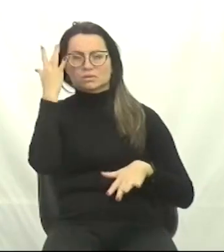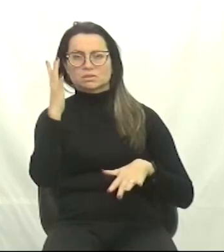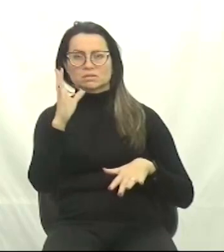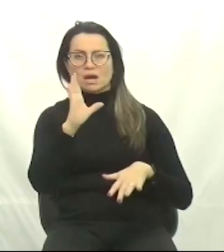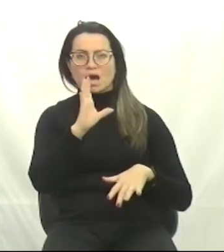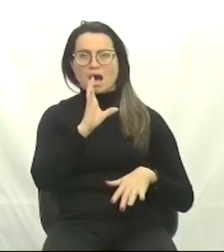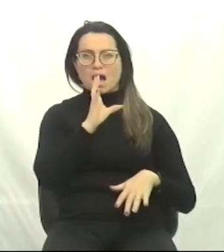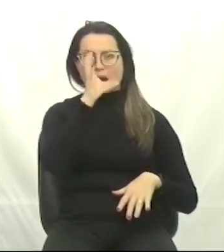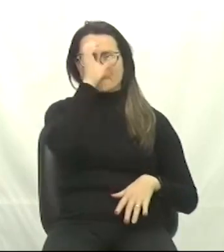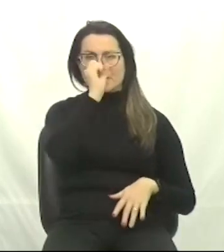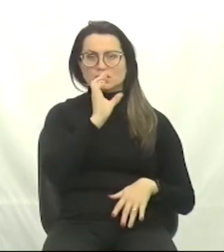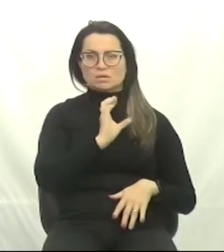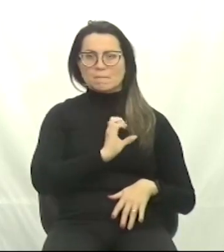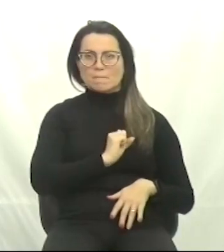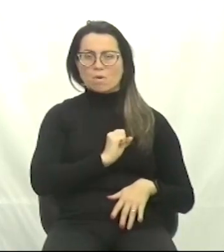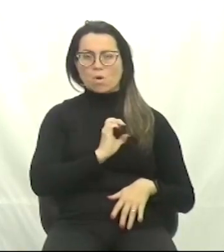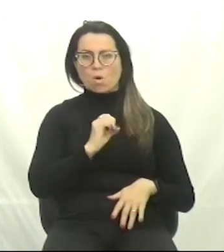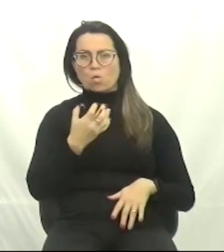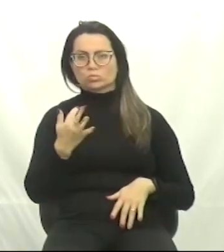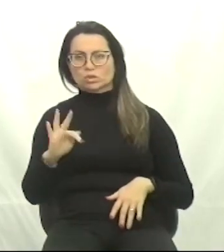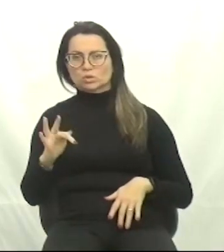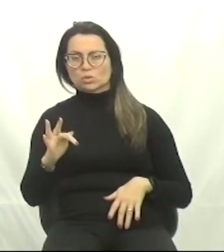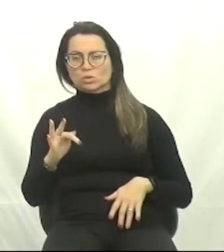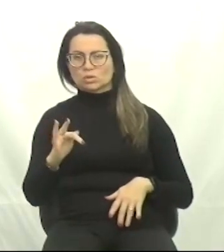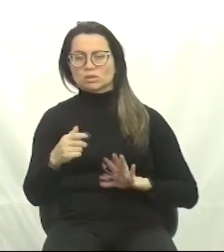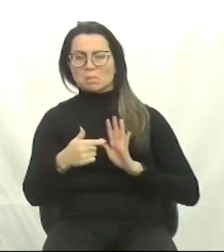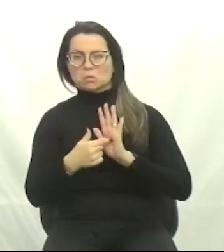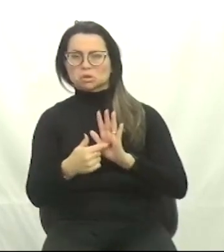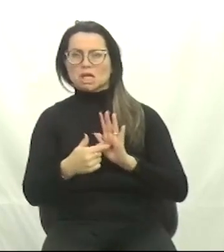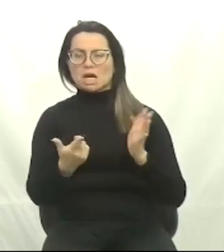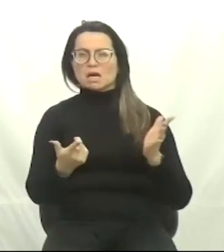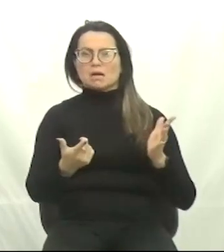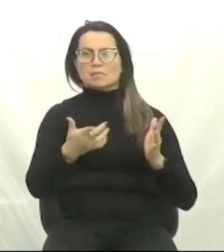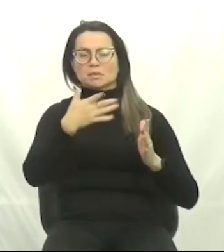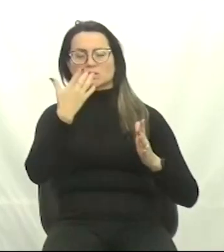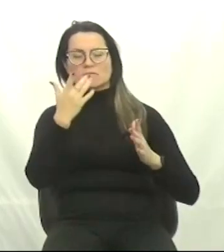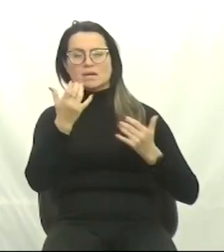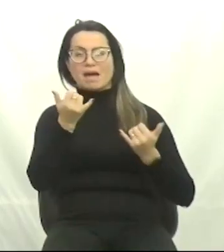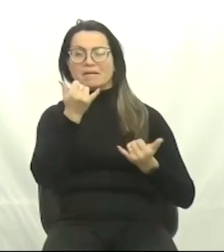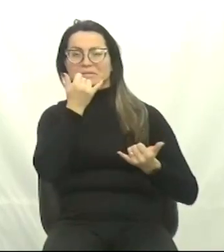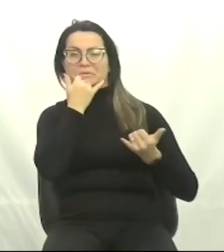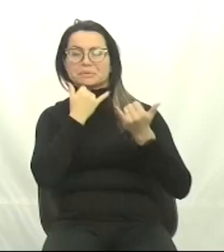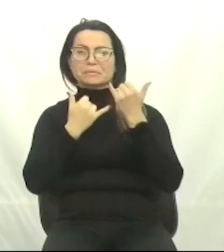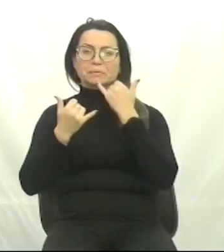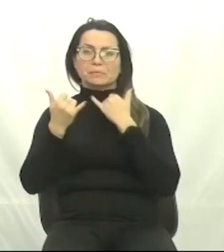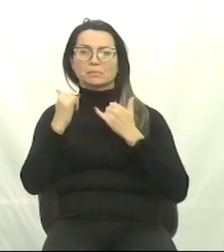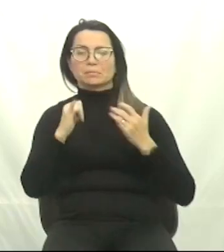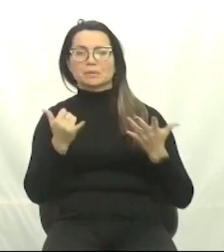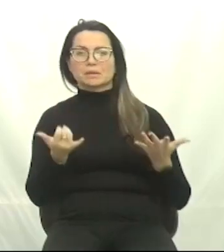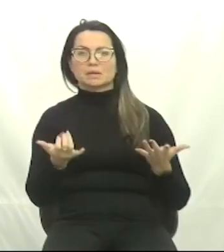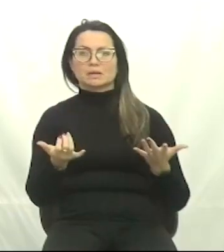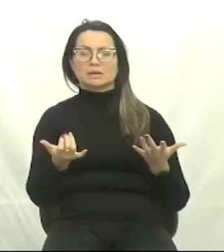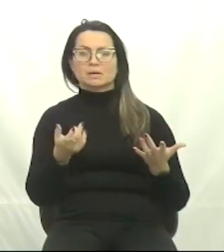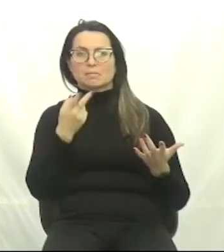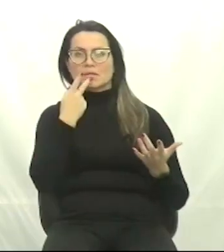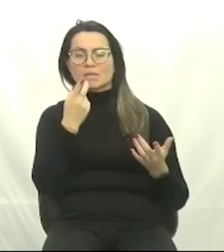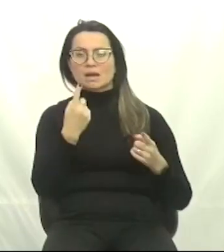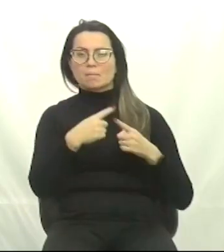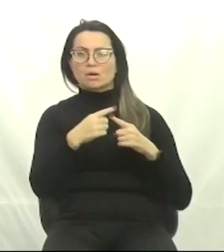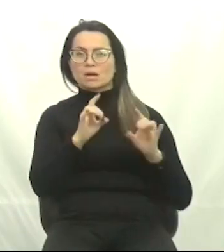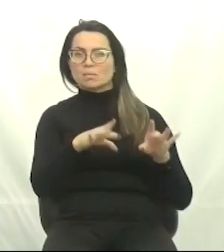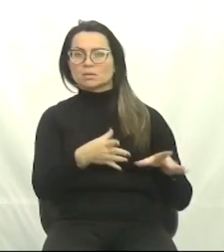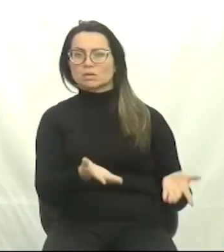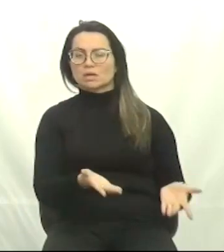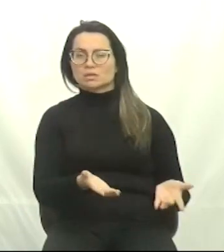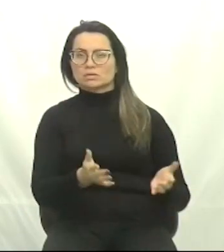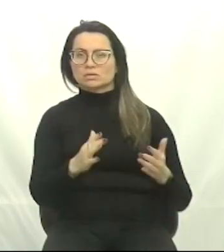mas geralmente é na dor. Tem que ir lá, mostrar, escrachar, para depois vir alguém com uma desculpa mirabolante para dizer porque aquilo estava lá.